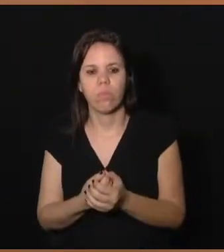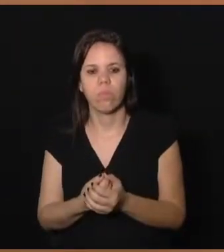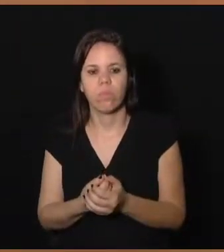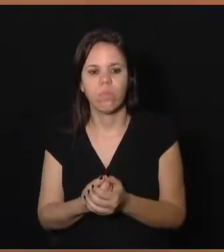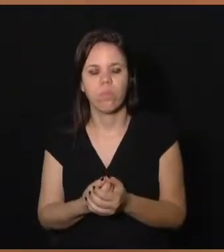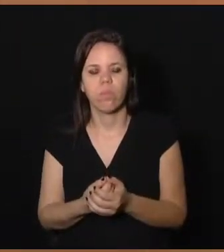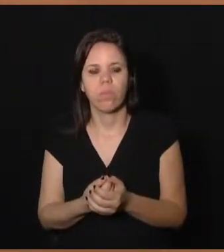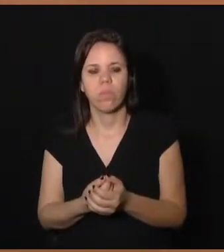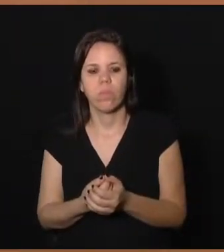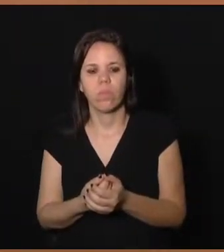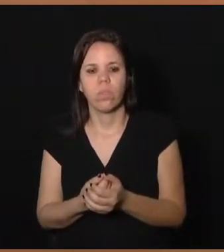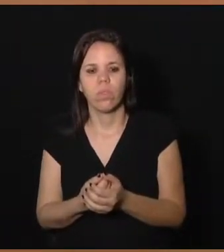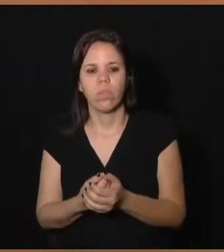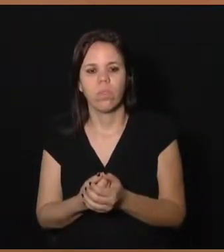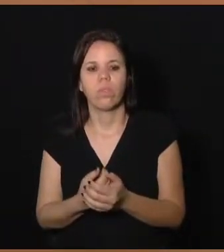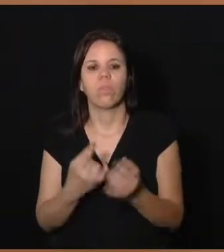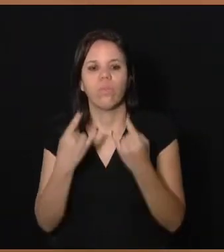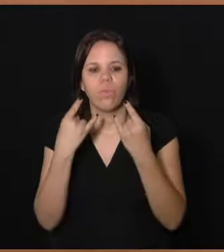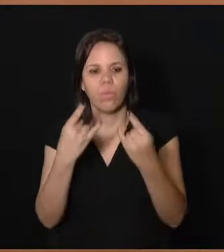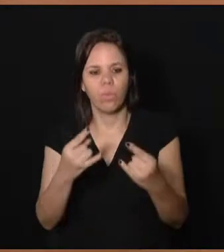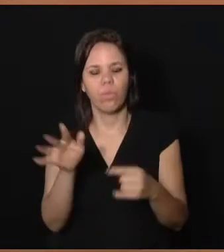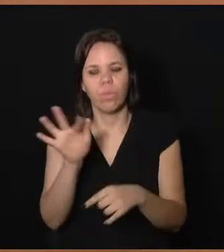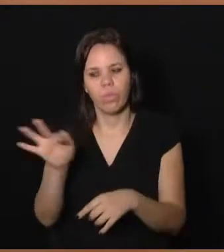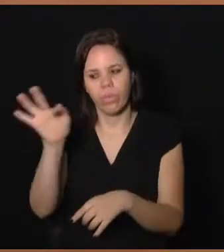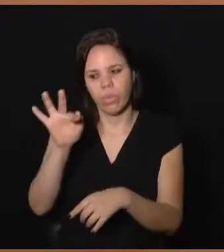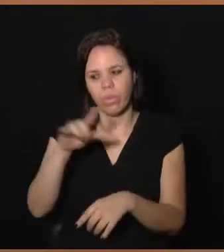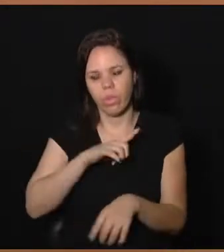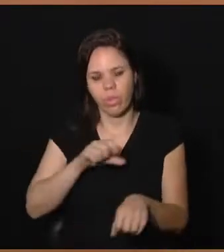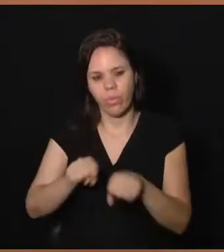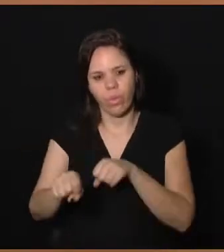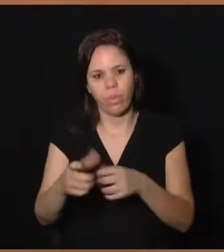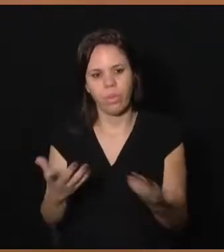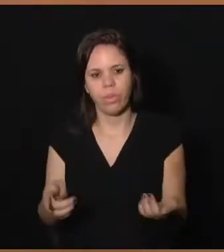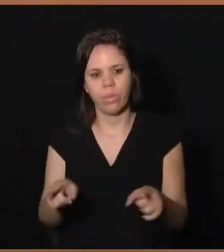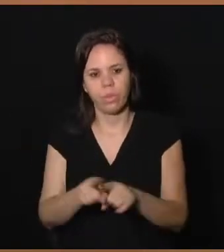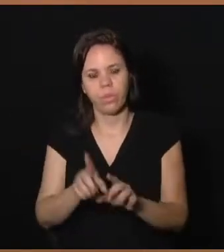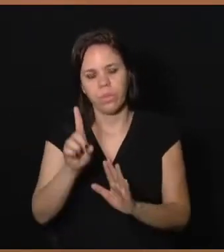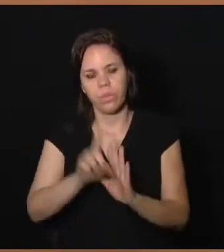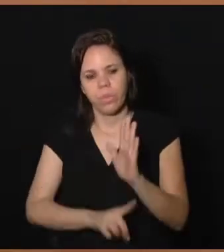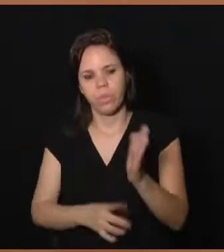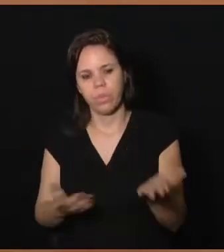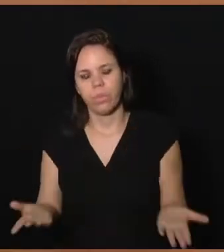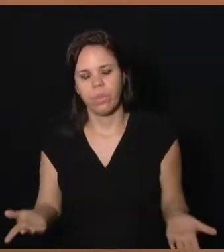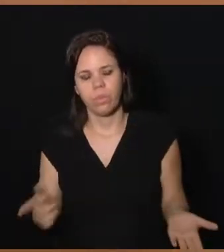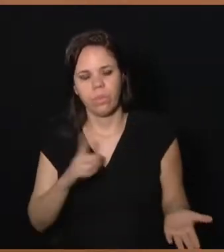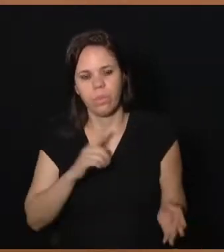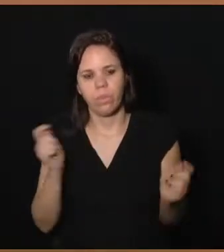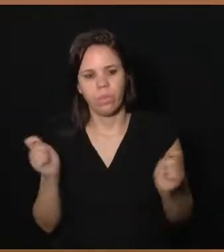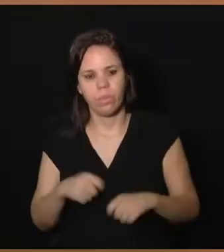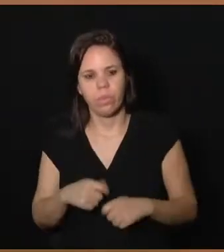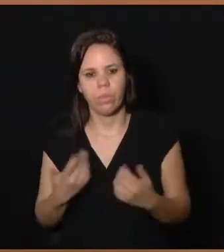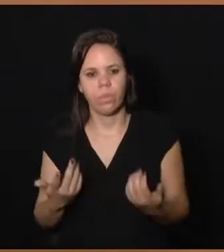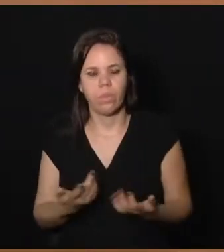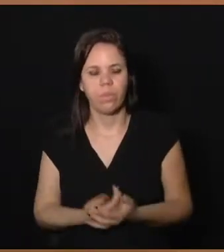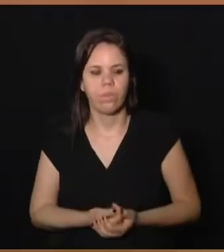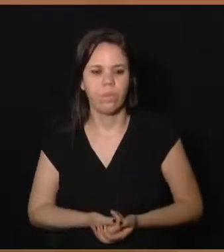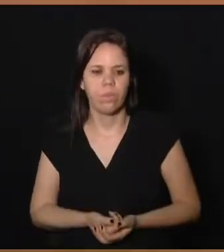aproximando-se mais das universidades que têm essas formações de comércio exterior e de direito, para que pudesse, de alguma